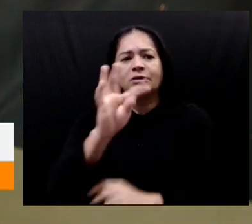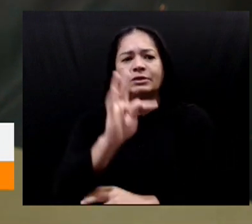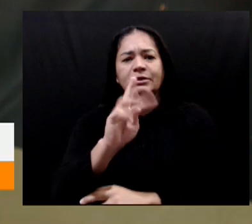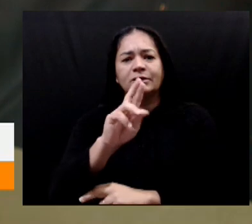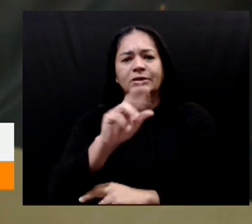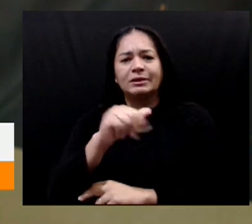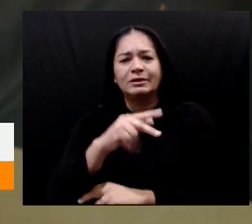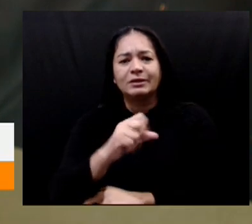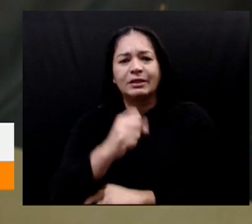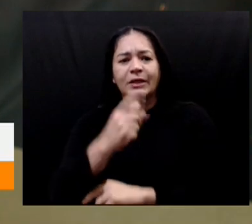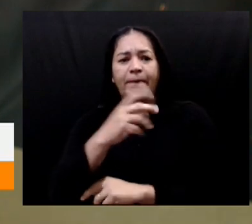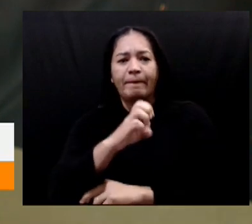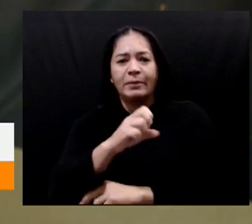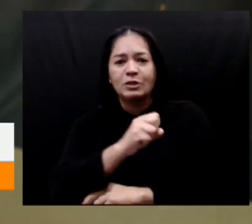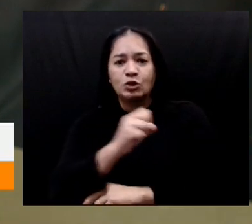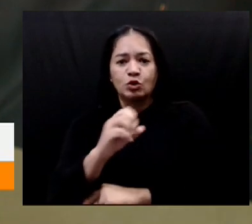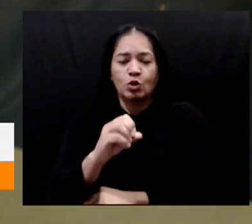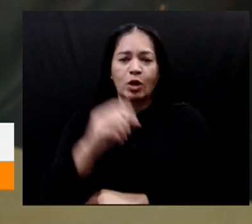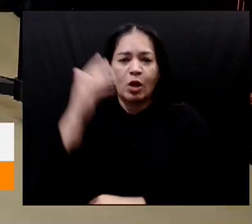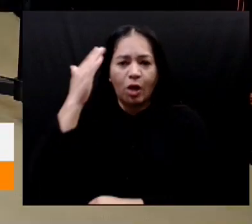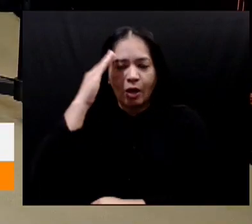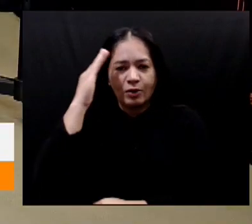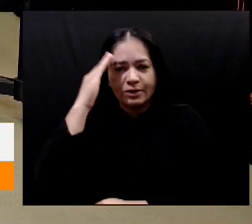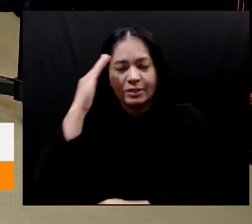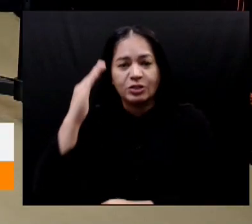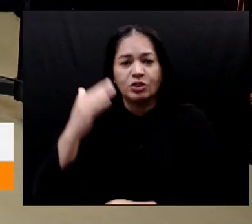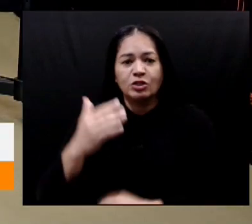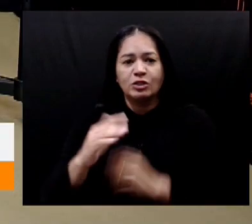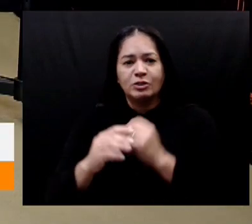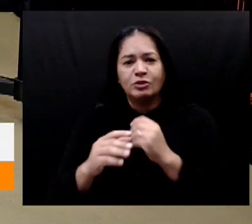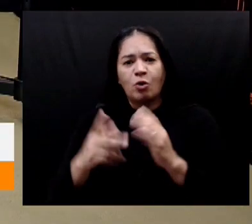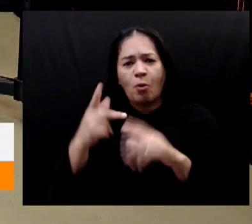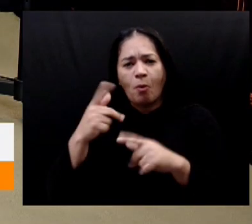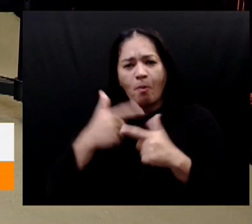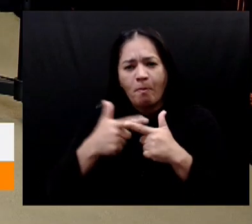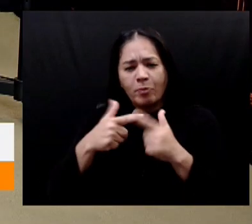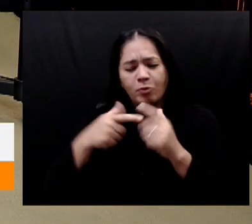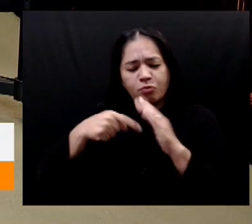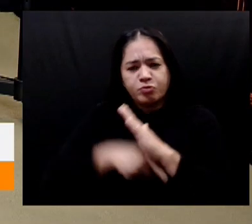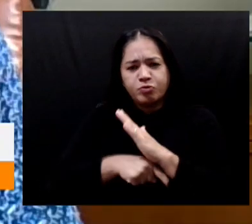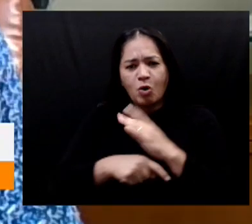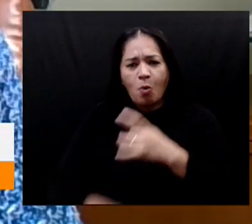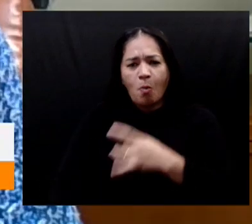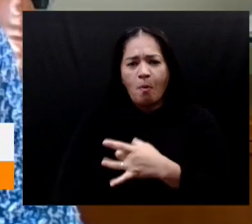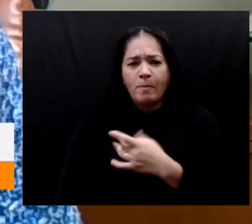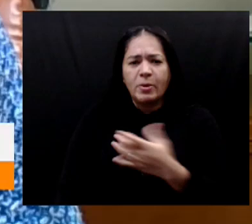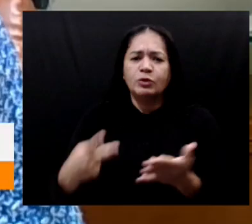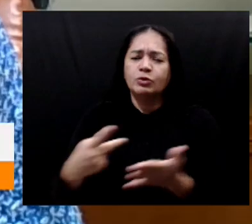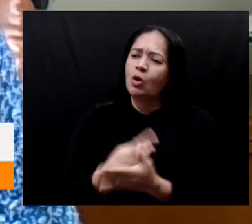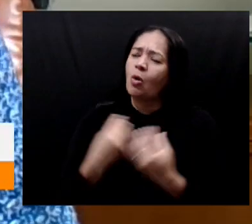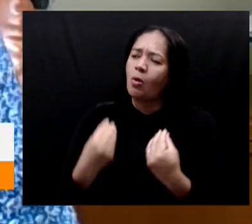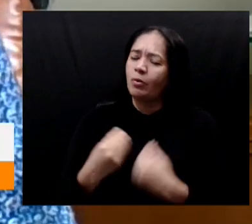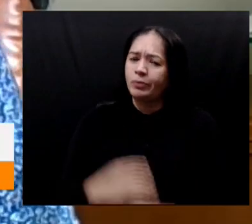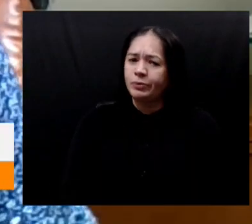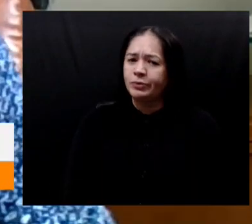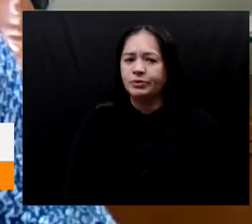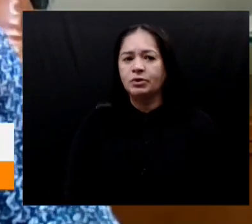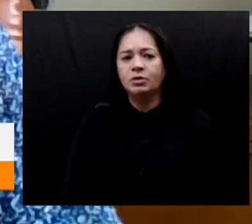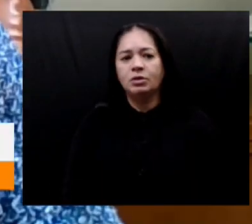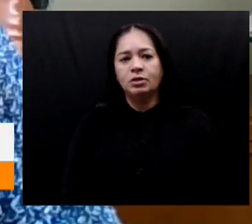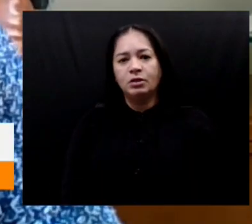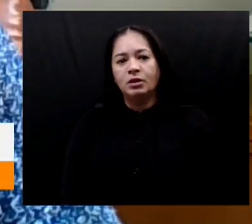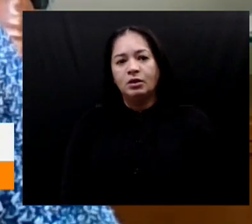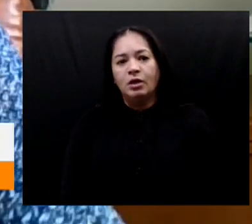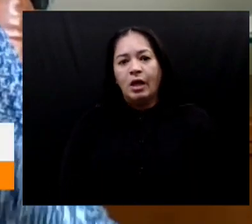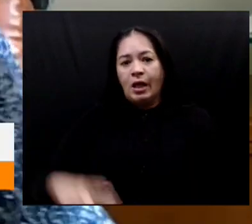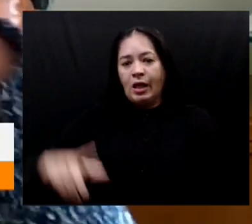raiz emocional desse medo de fracassar, Arlete? A transpessoal,